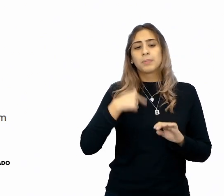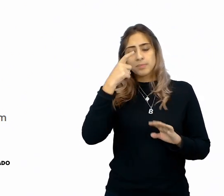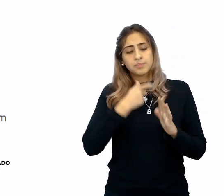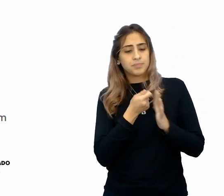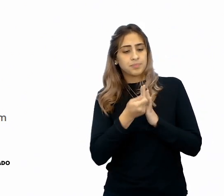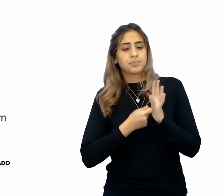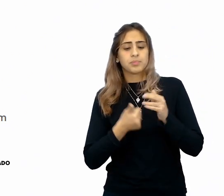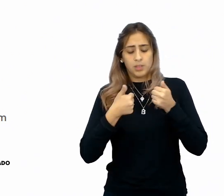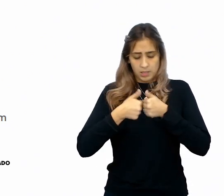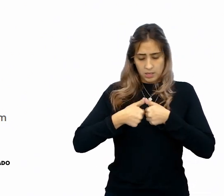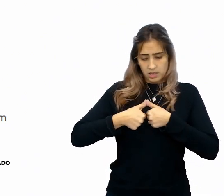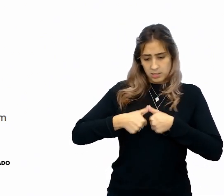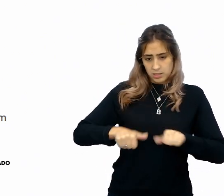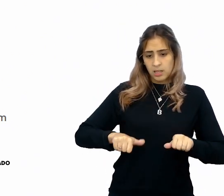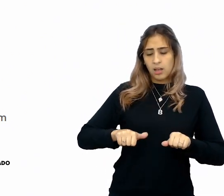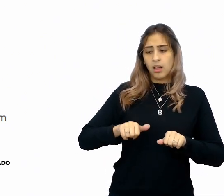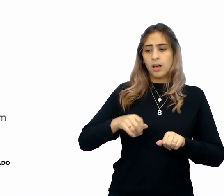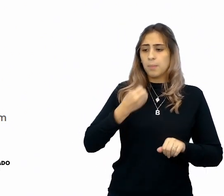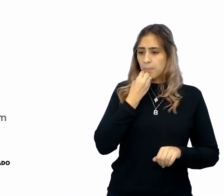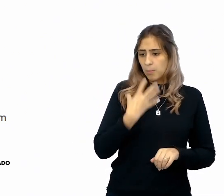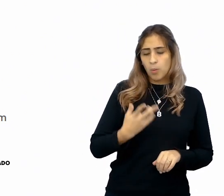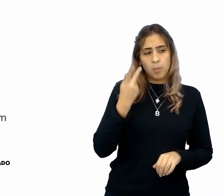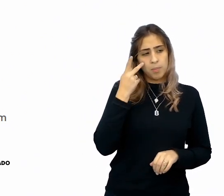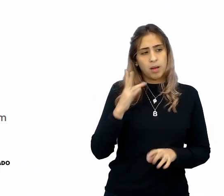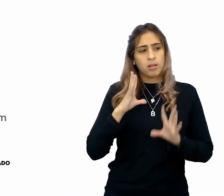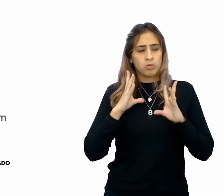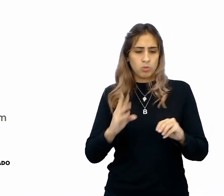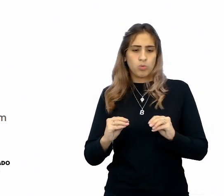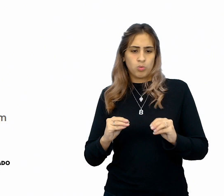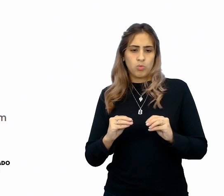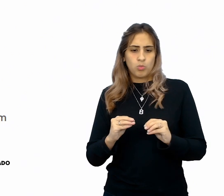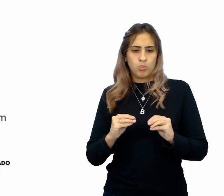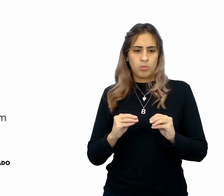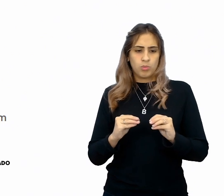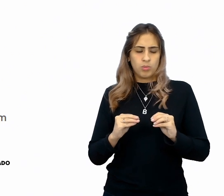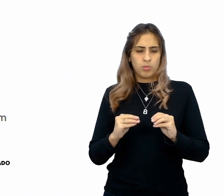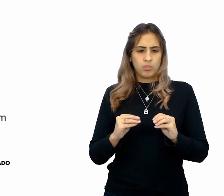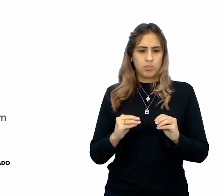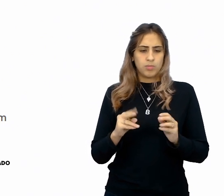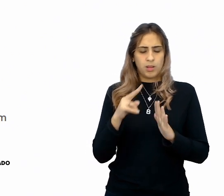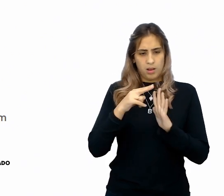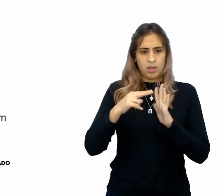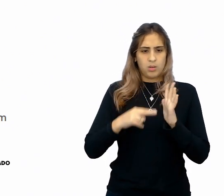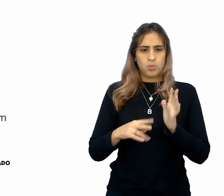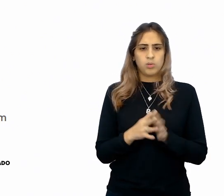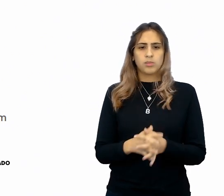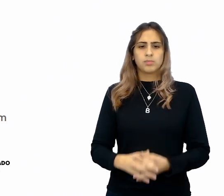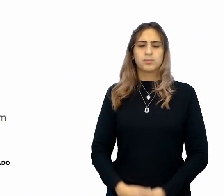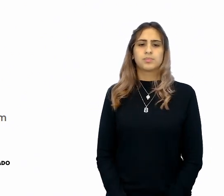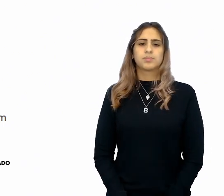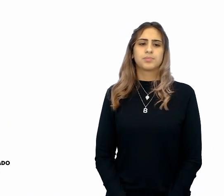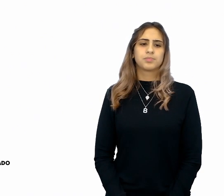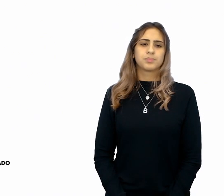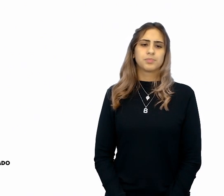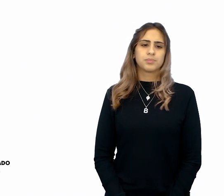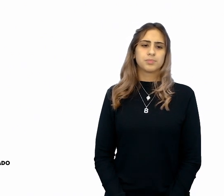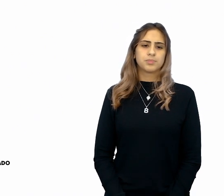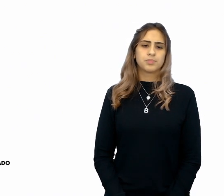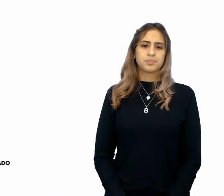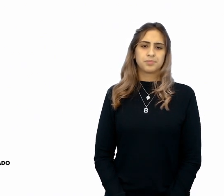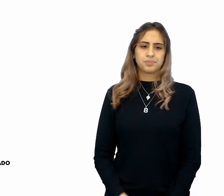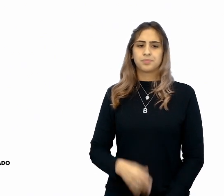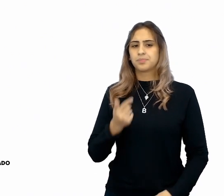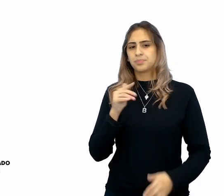escrito está suficientemente evidente para quem fará a leitura. Pode passar o slide, por